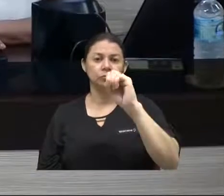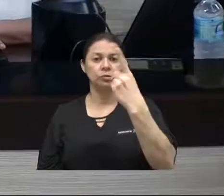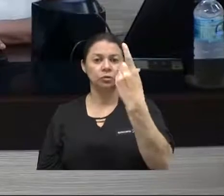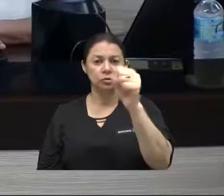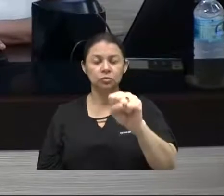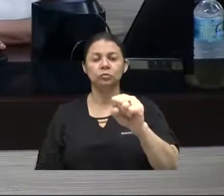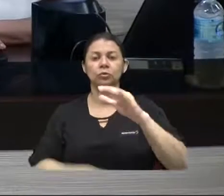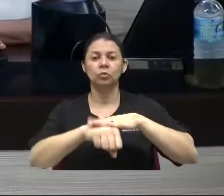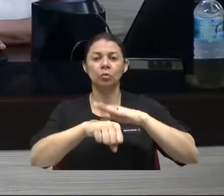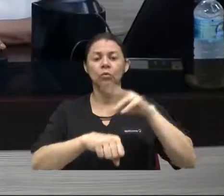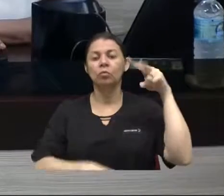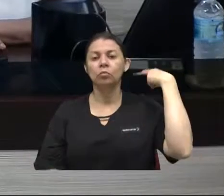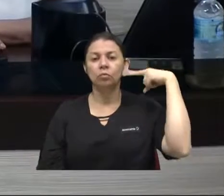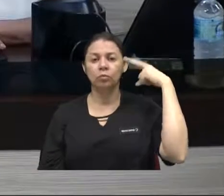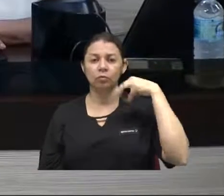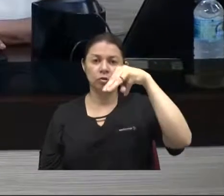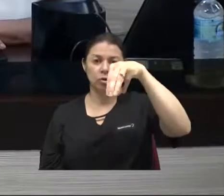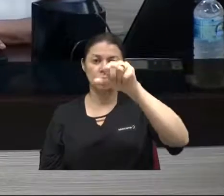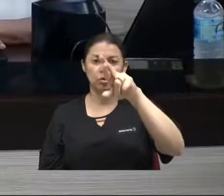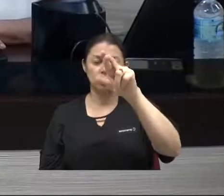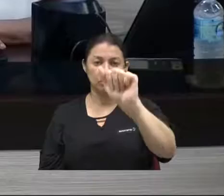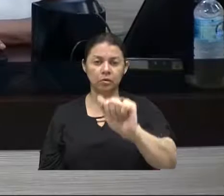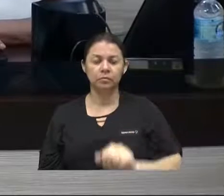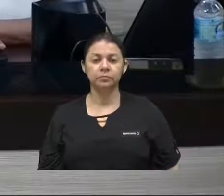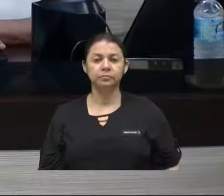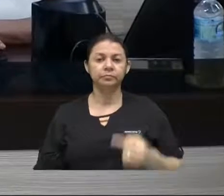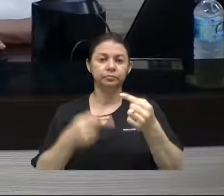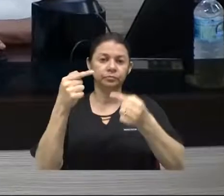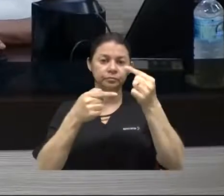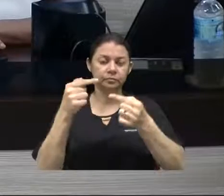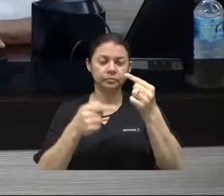Mara Rosana Gama de Araújo Silva da Costa. Em discussão?